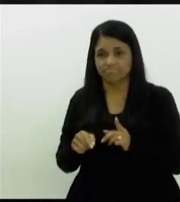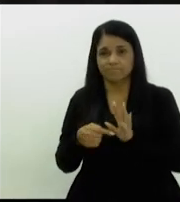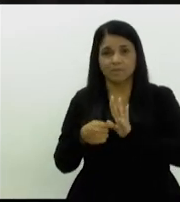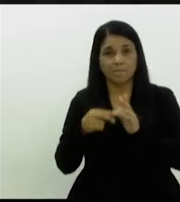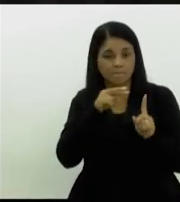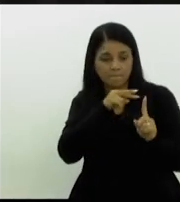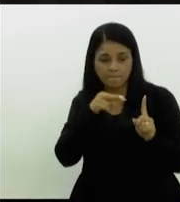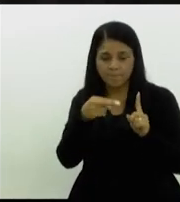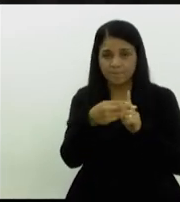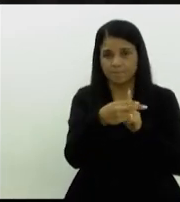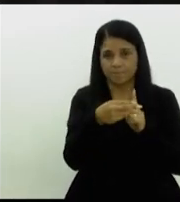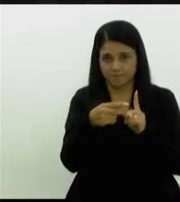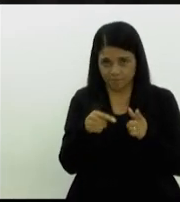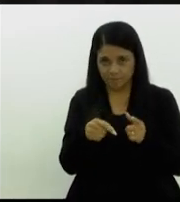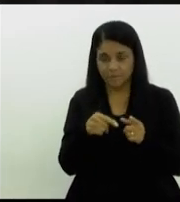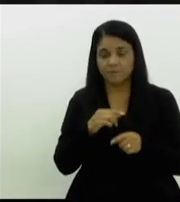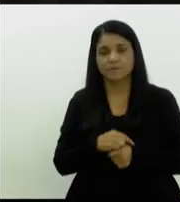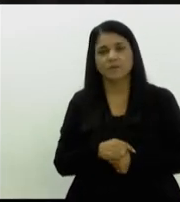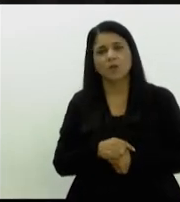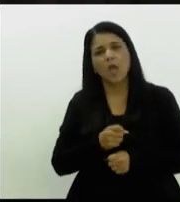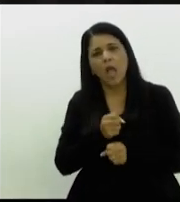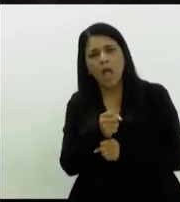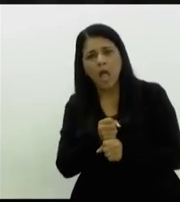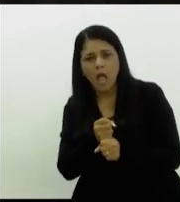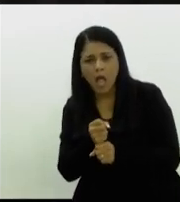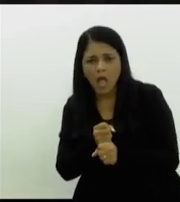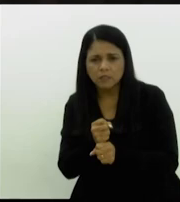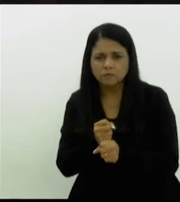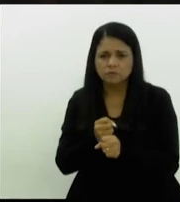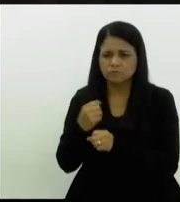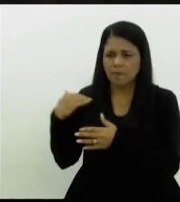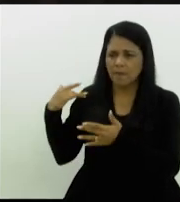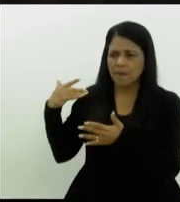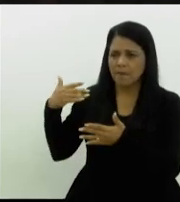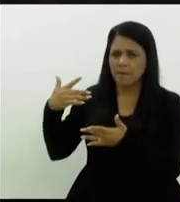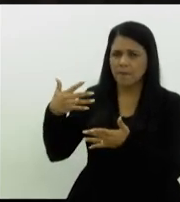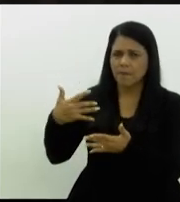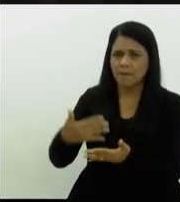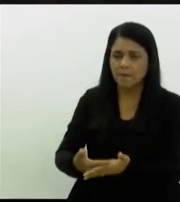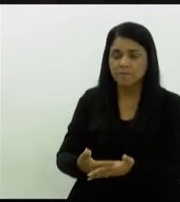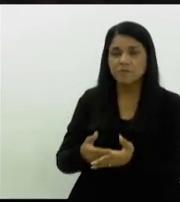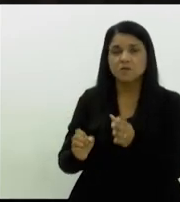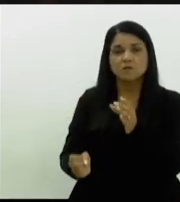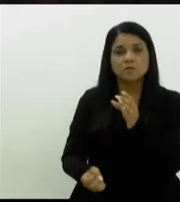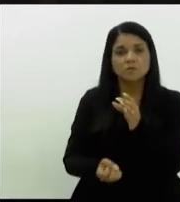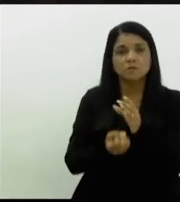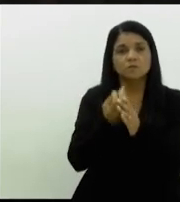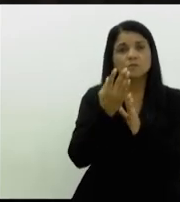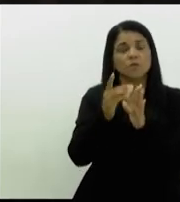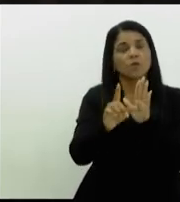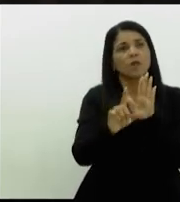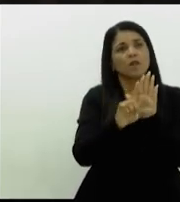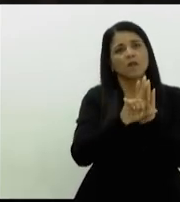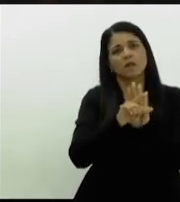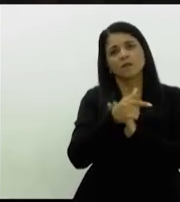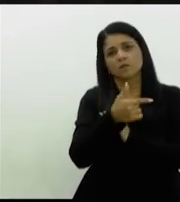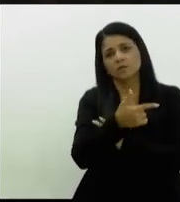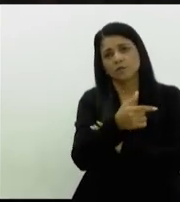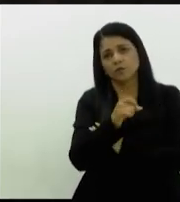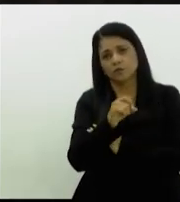Ora, os anos foram passando e surgiu uma lei em